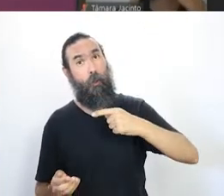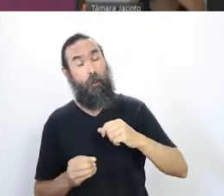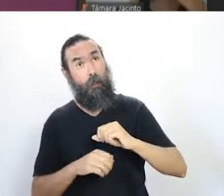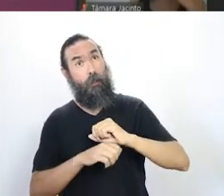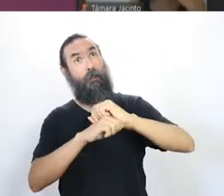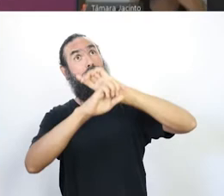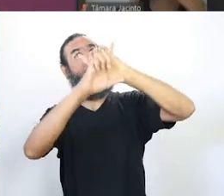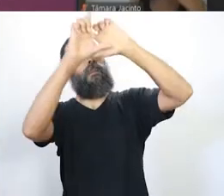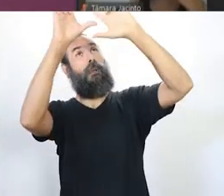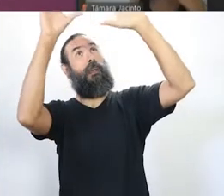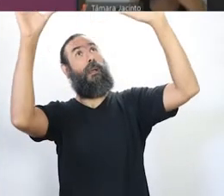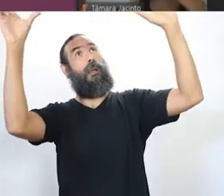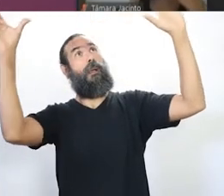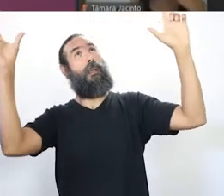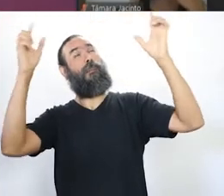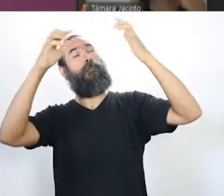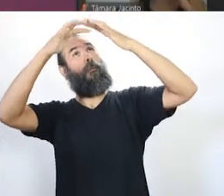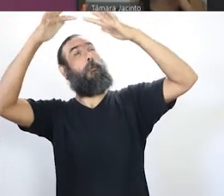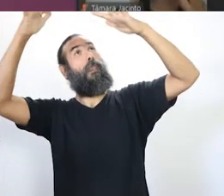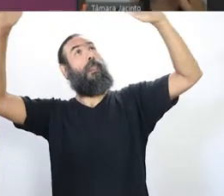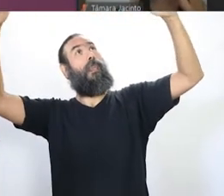é luz tão